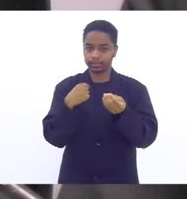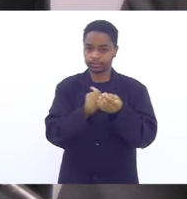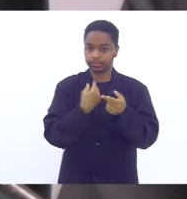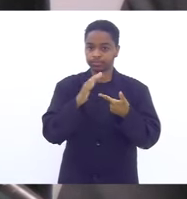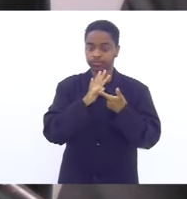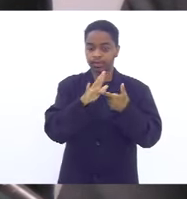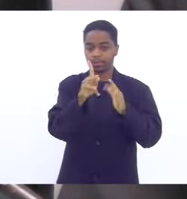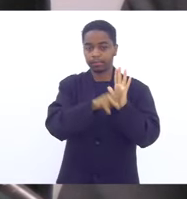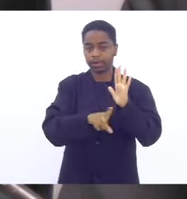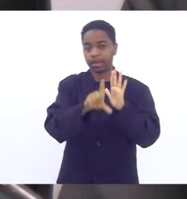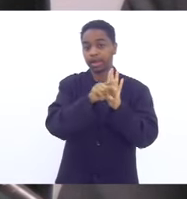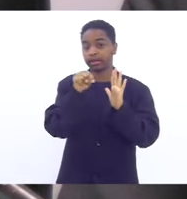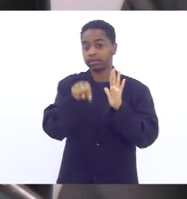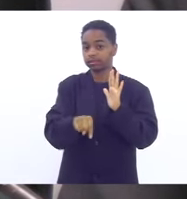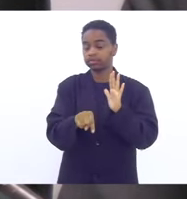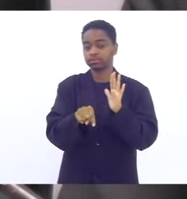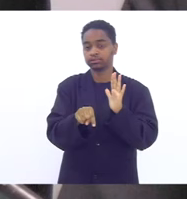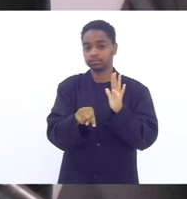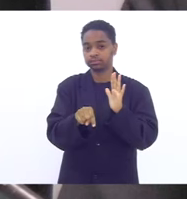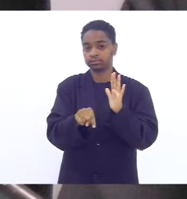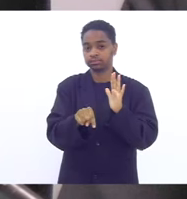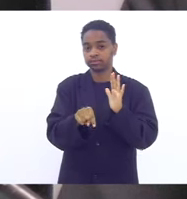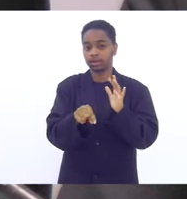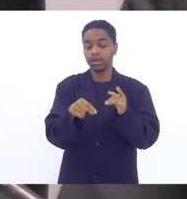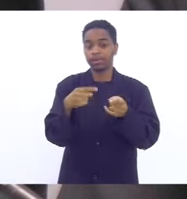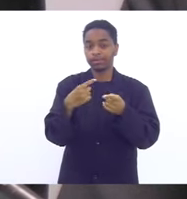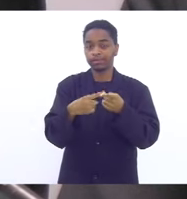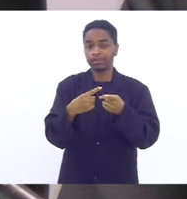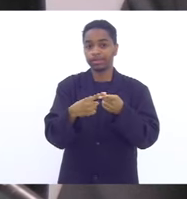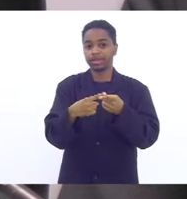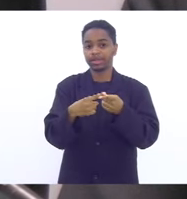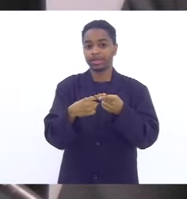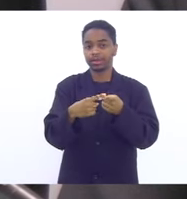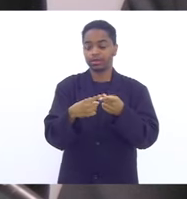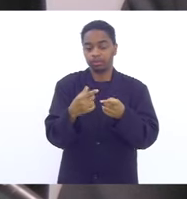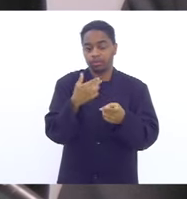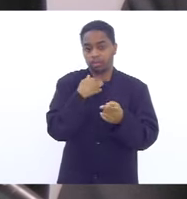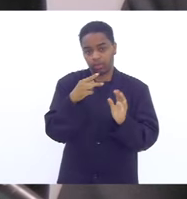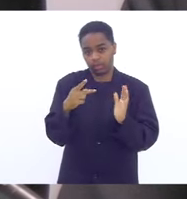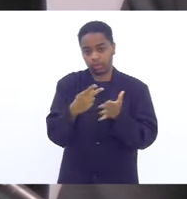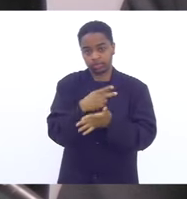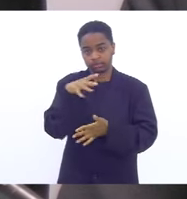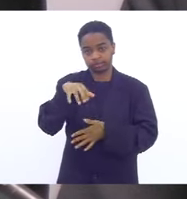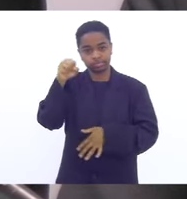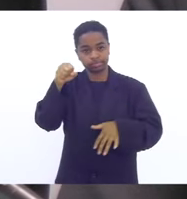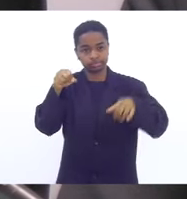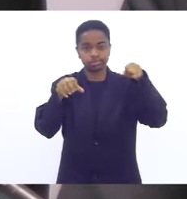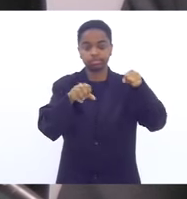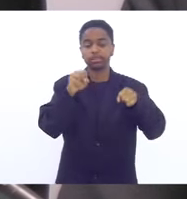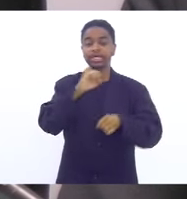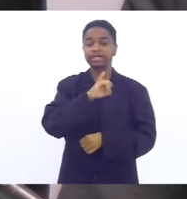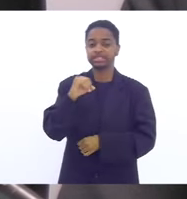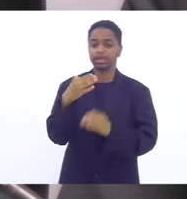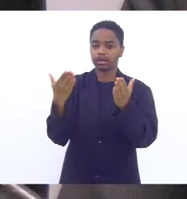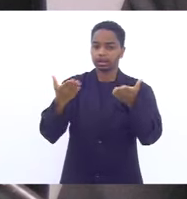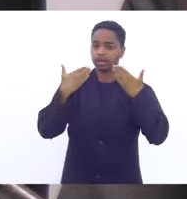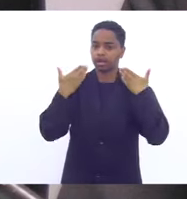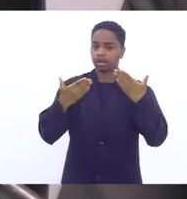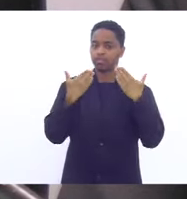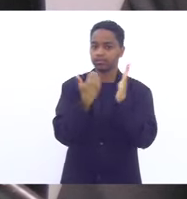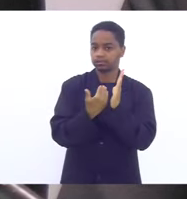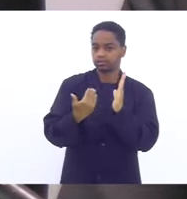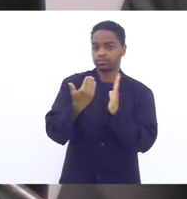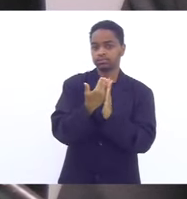casa que interrompe o corte de energias, né, em períodos de alta, de extremo calor, que é